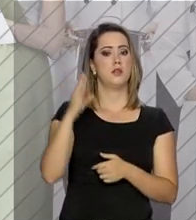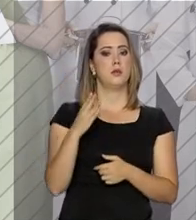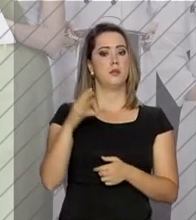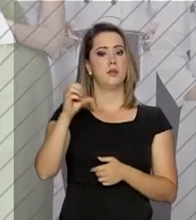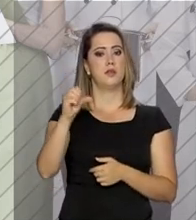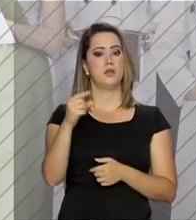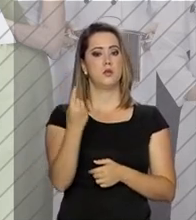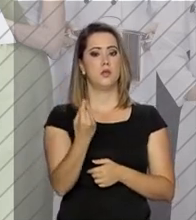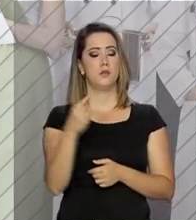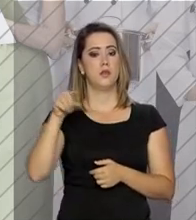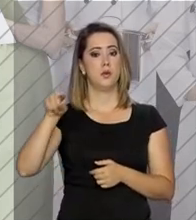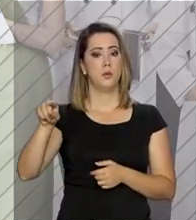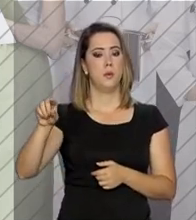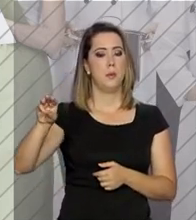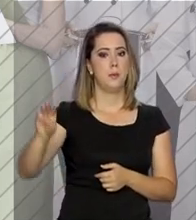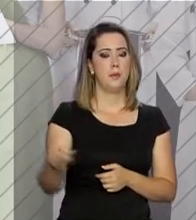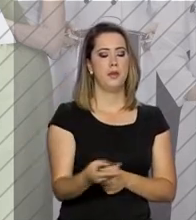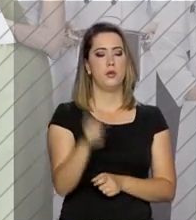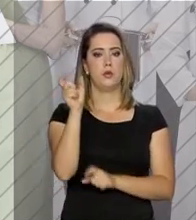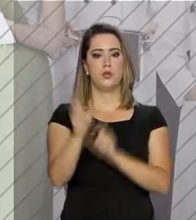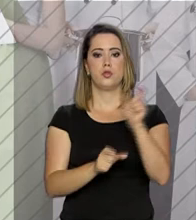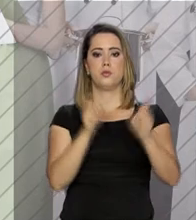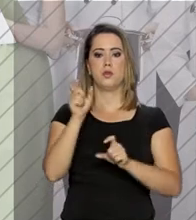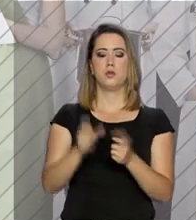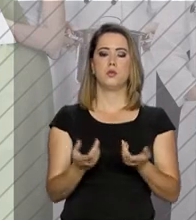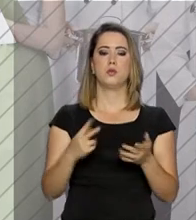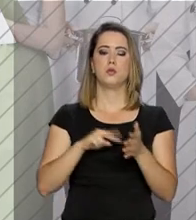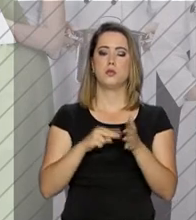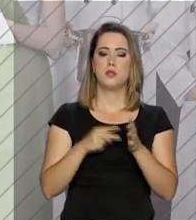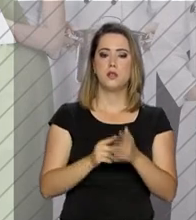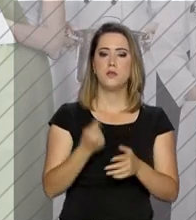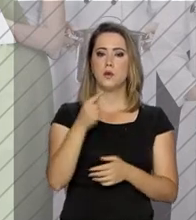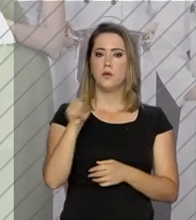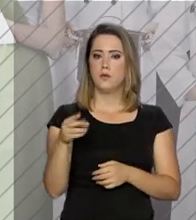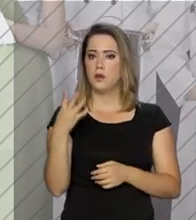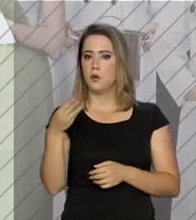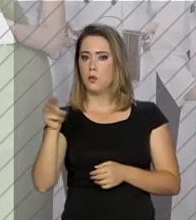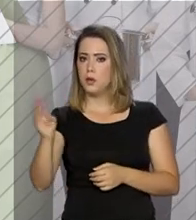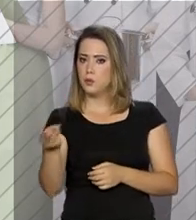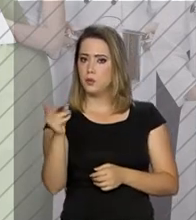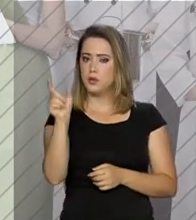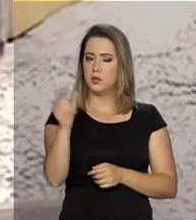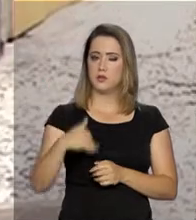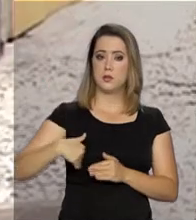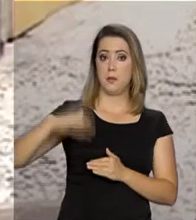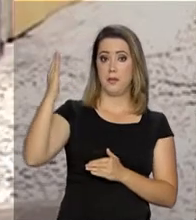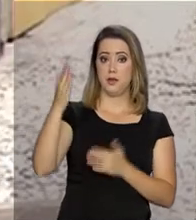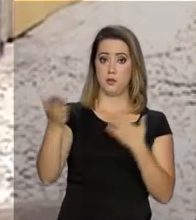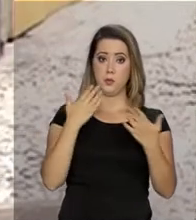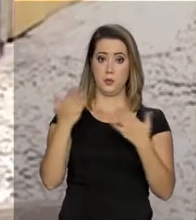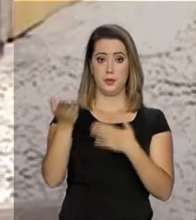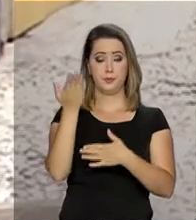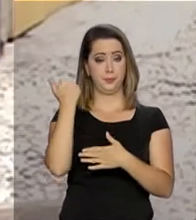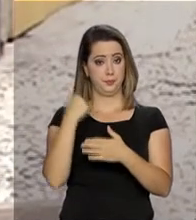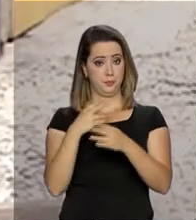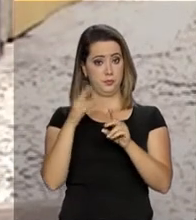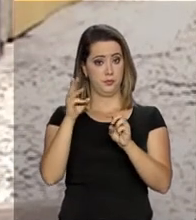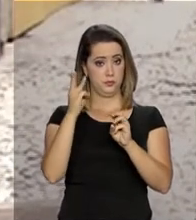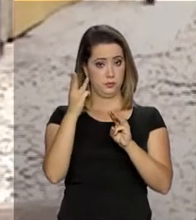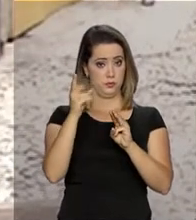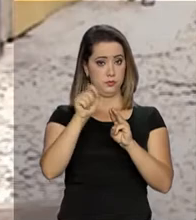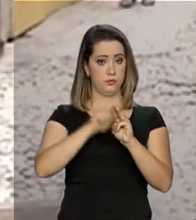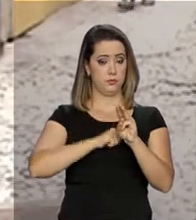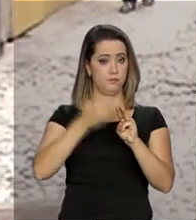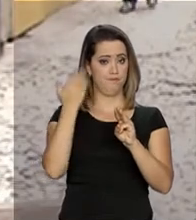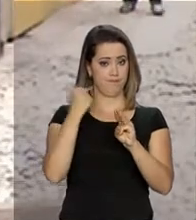91 milhões de pessoas o virgula 4 milhão a mais do que no semestre móvel anterior a expectativa de especialistas do mercado